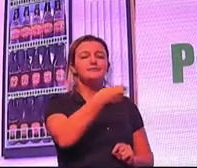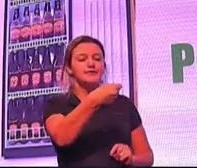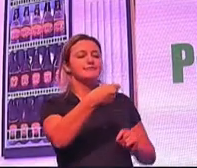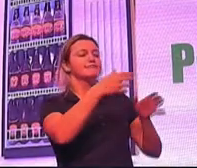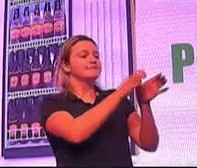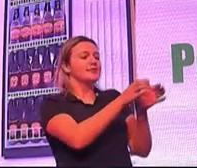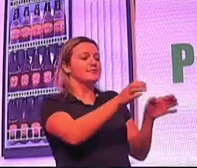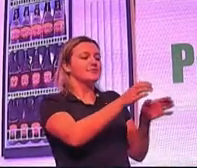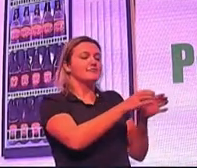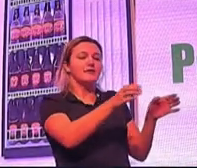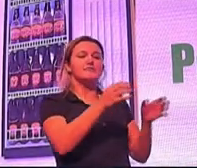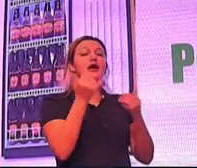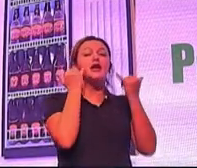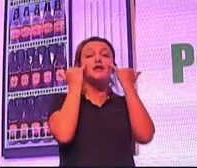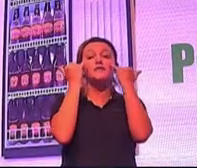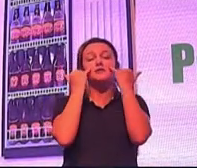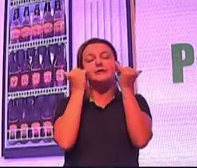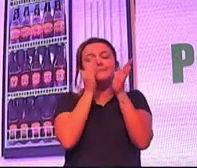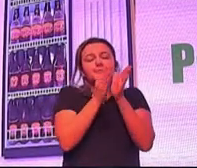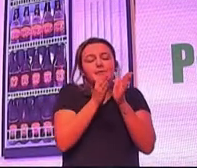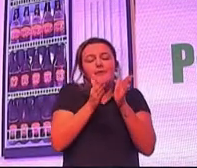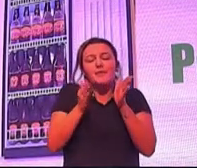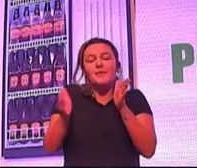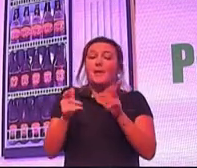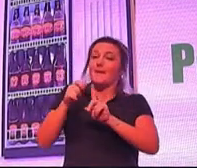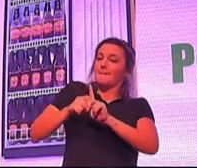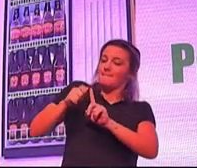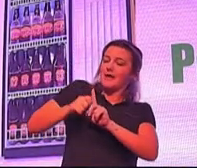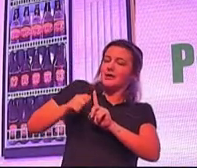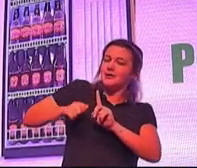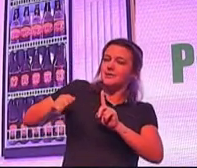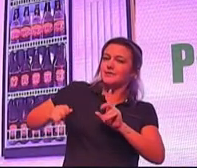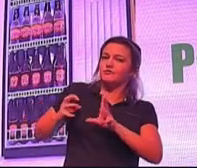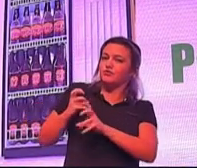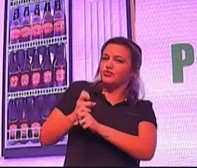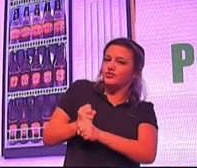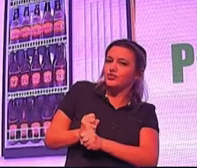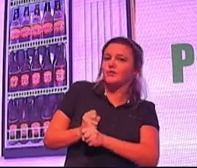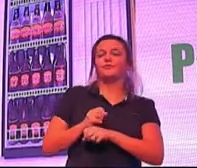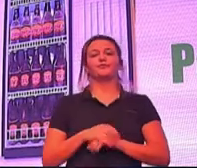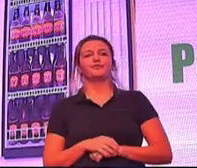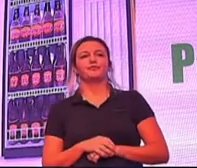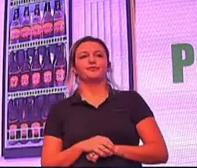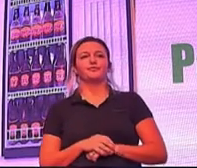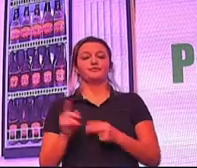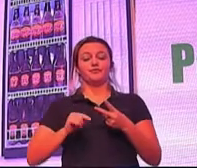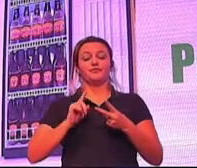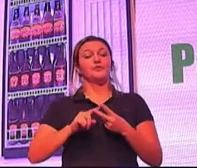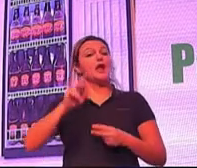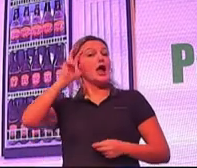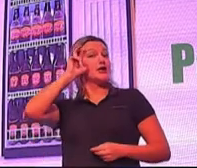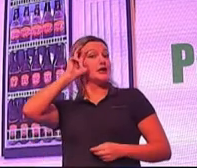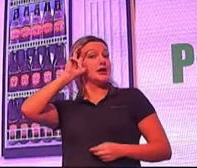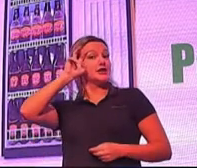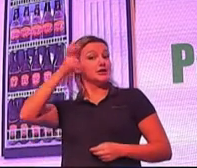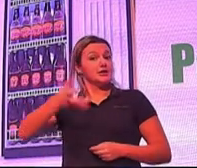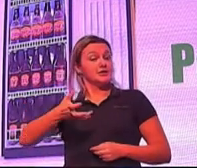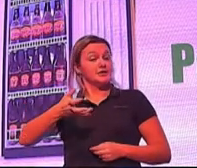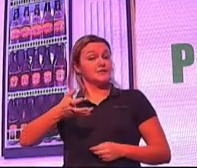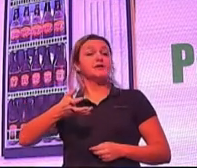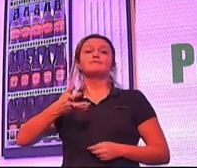Isso é Big Data. Com muitos meses, muitos anos passando, ele faz uma média. A inteligência artificial toma uma decisão por